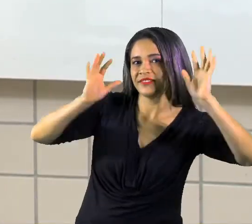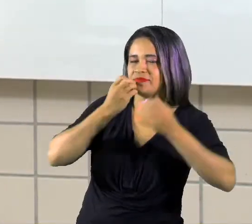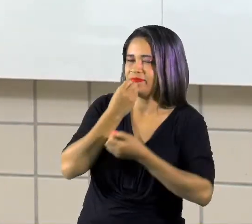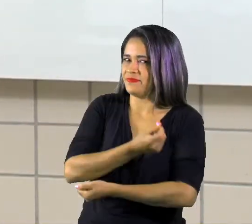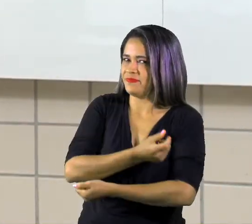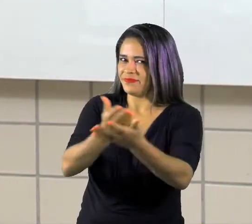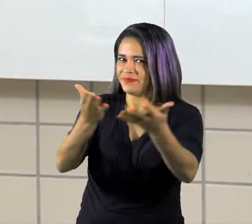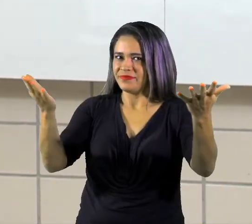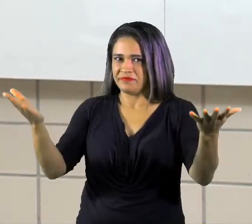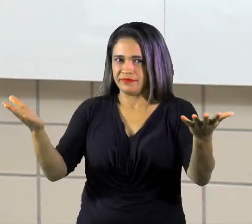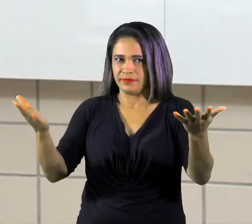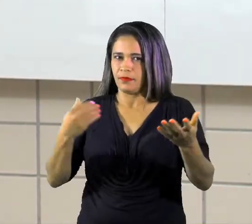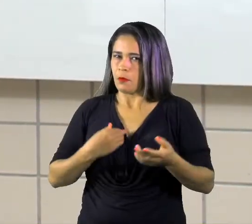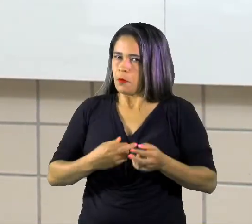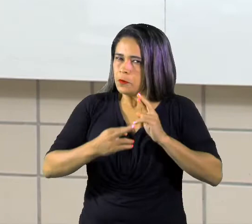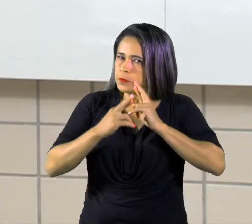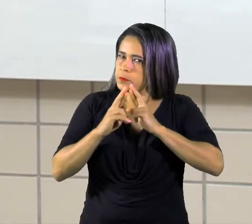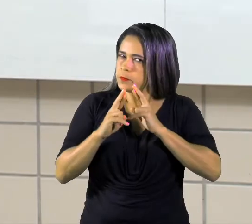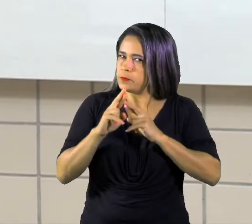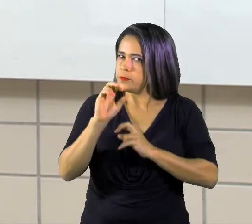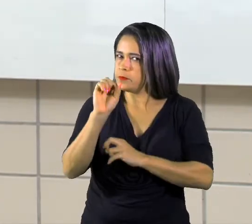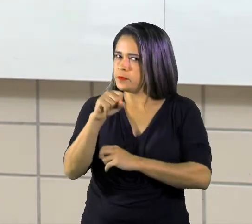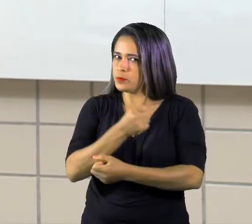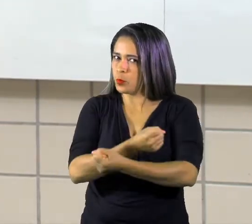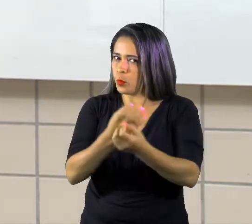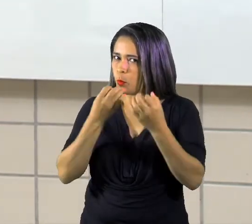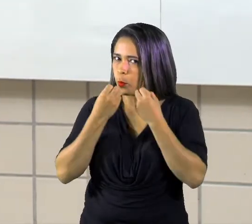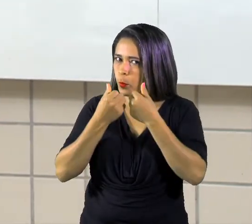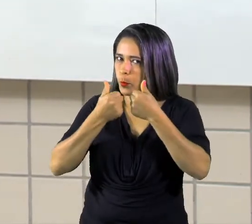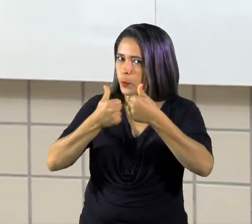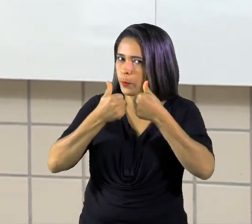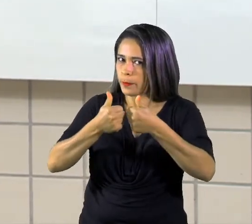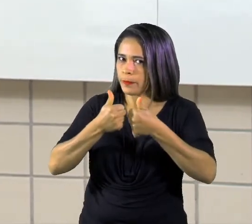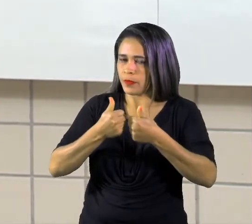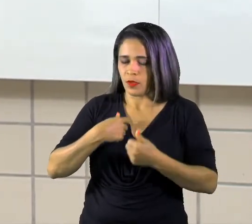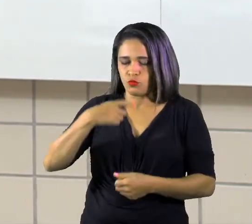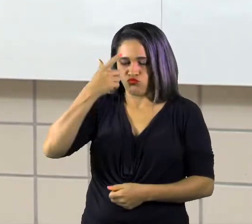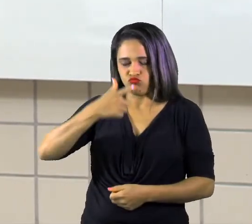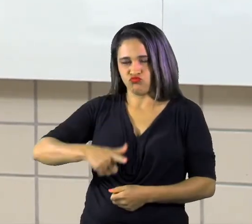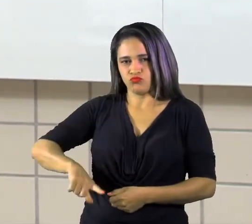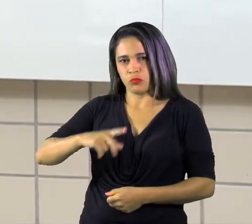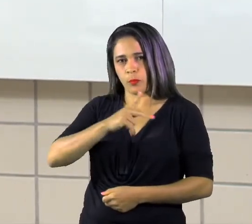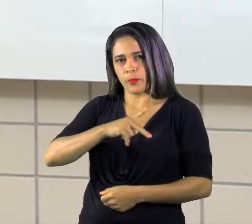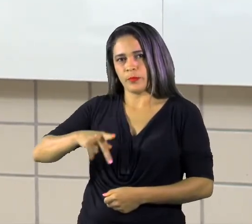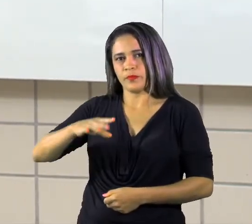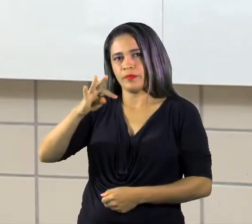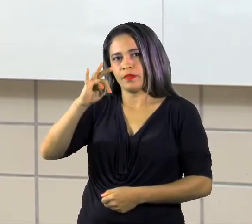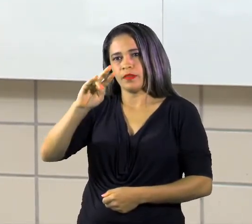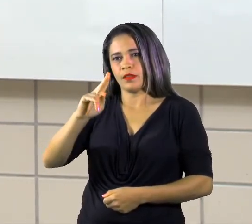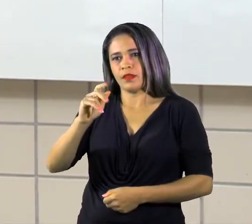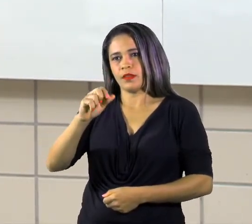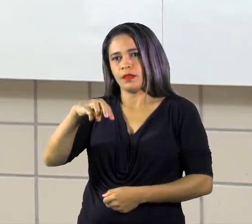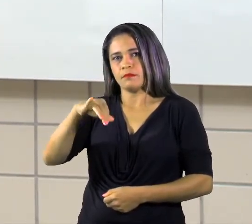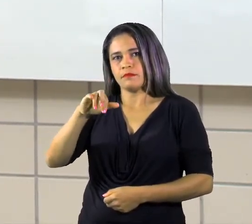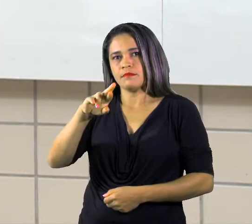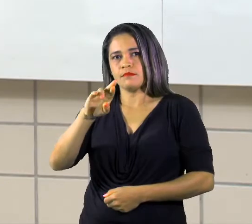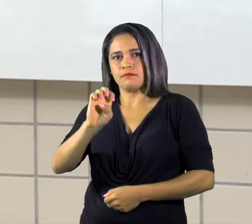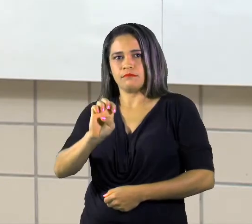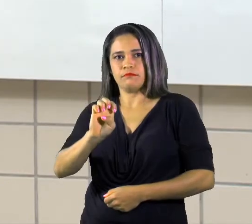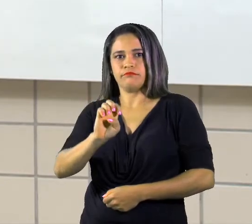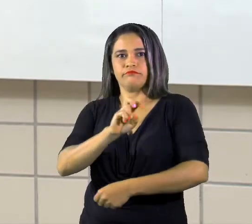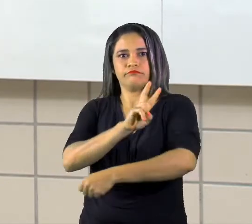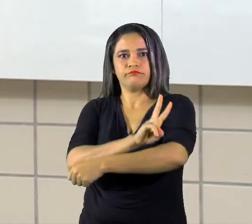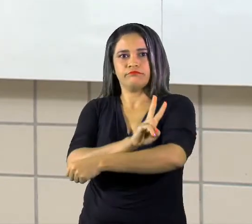tudo bem com vocês? Eu realmente espero que todo mundo esteja bem. Sou eu novamente, professora Tamires, da ETI Vinícius de Moraes, da